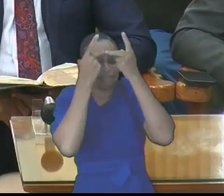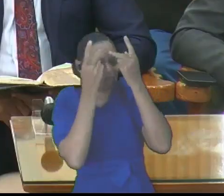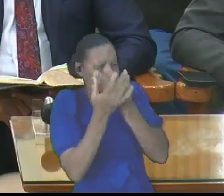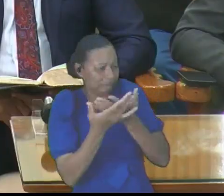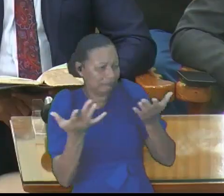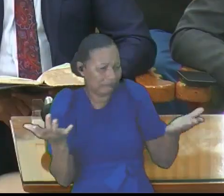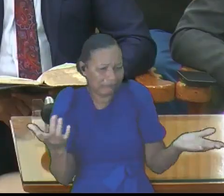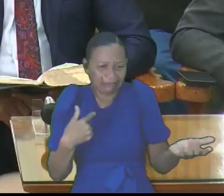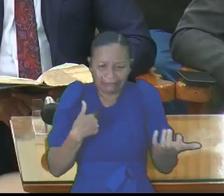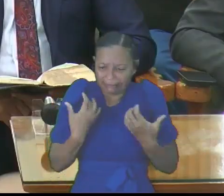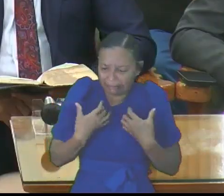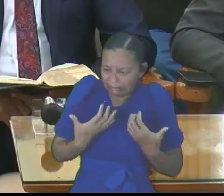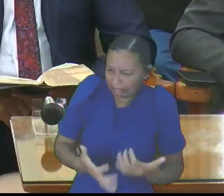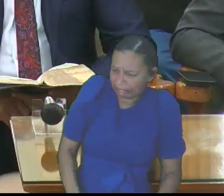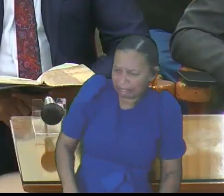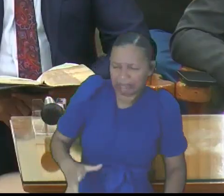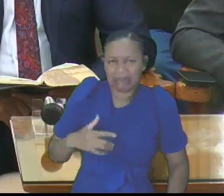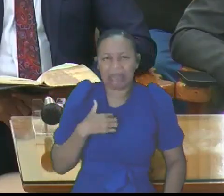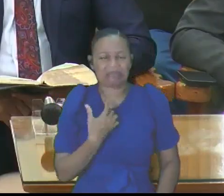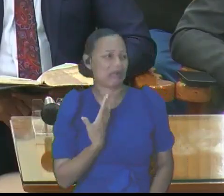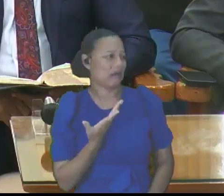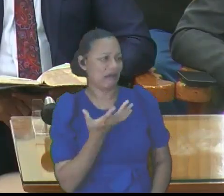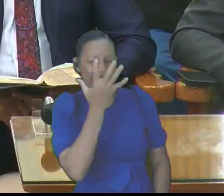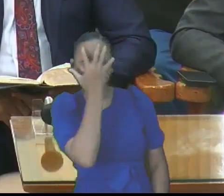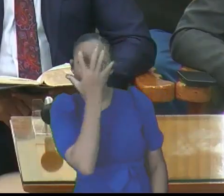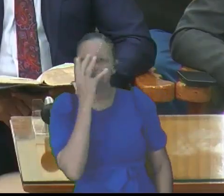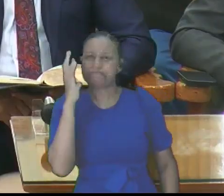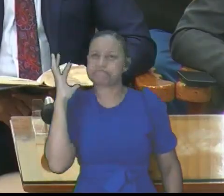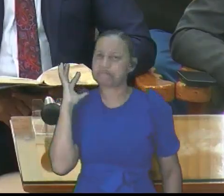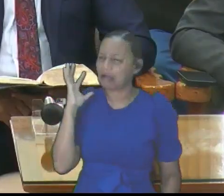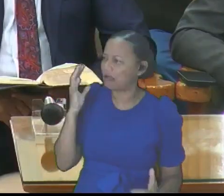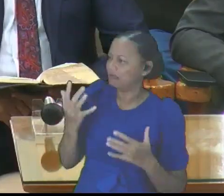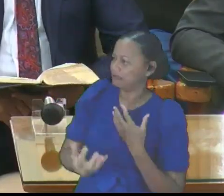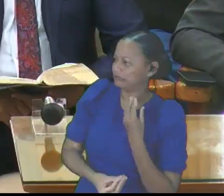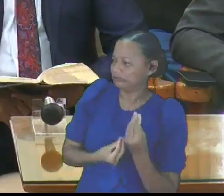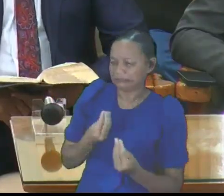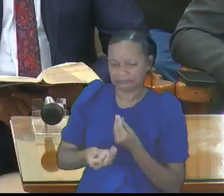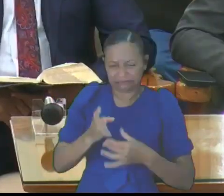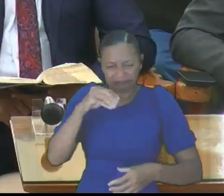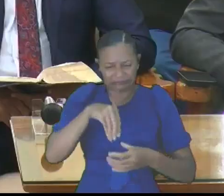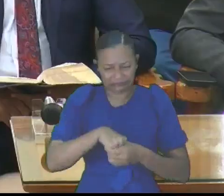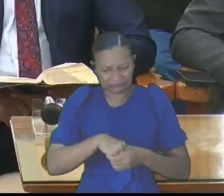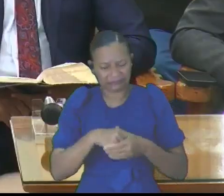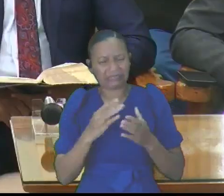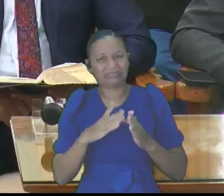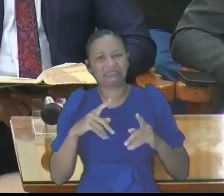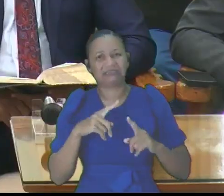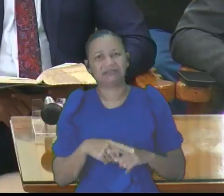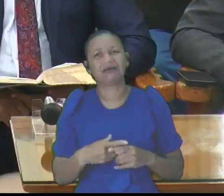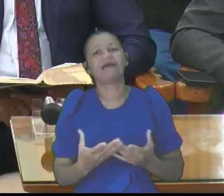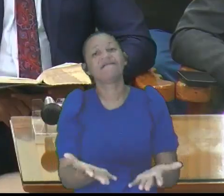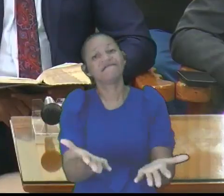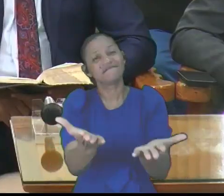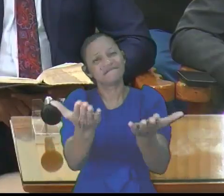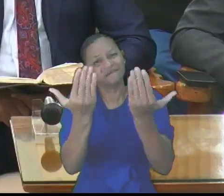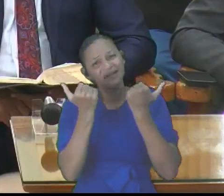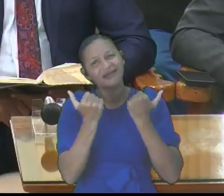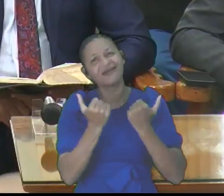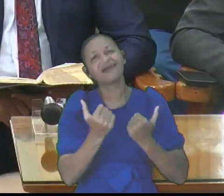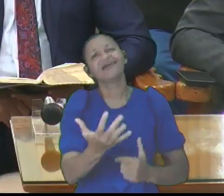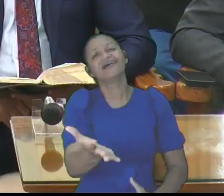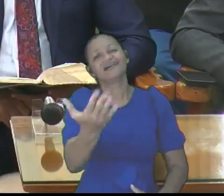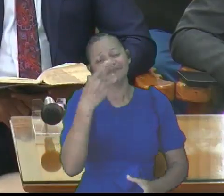vezes dizem: eu não quero igreja, que tem muita hipocrisia. Tem muita hipocrisia na igreja. Venha para cá que cabe mais um, glória a